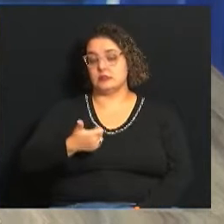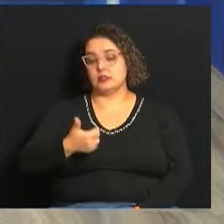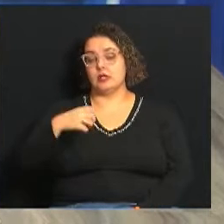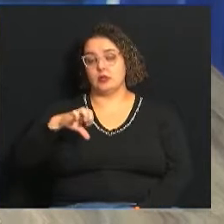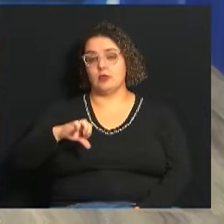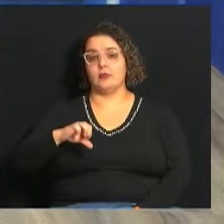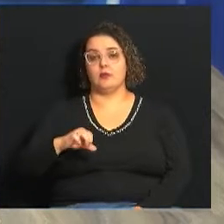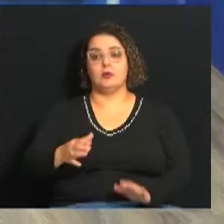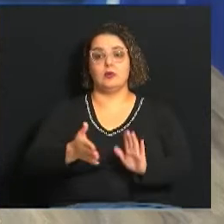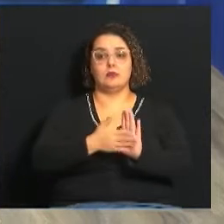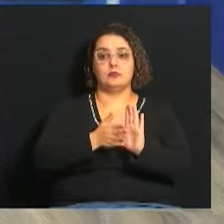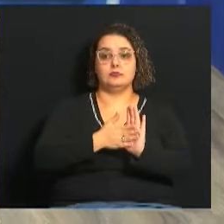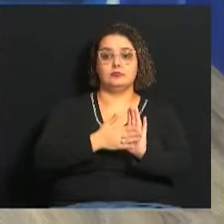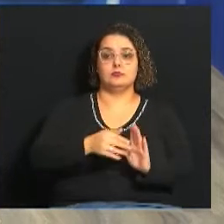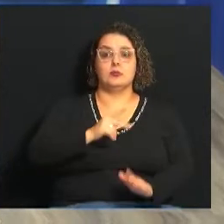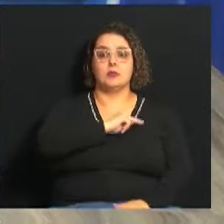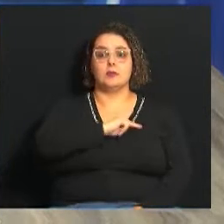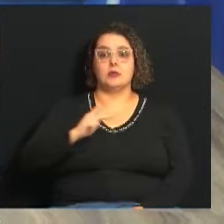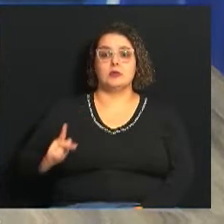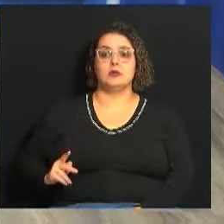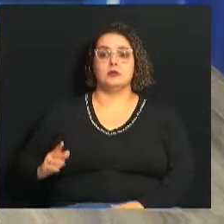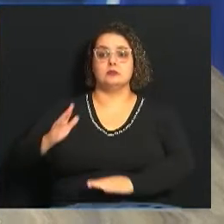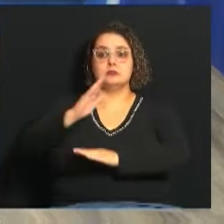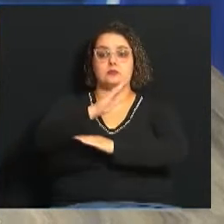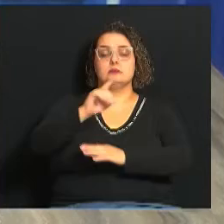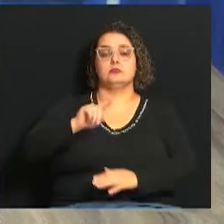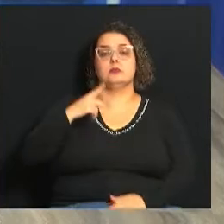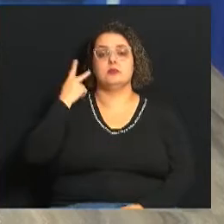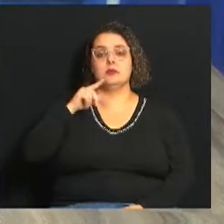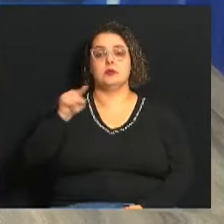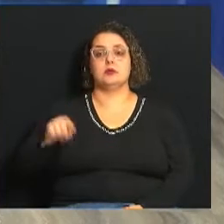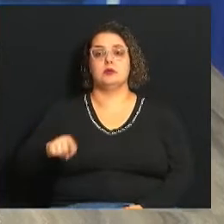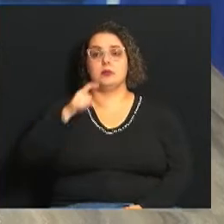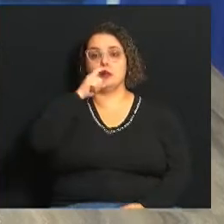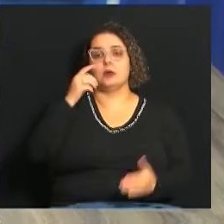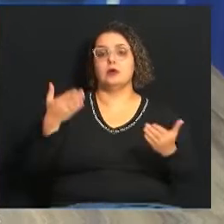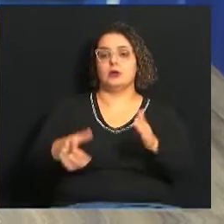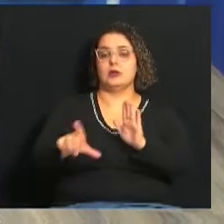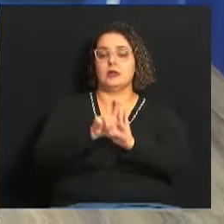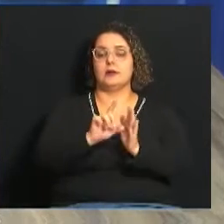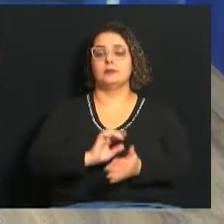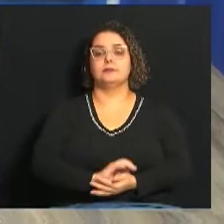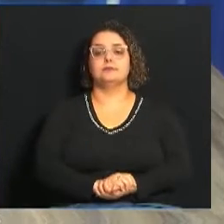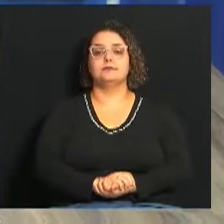do presidente da Câmara e vereador Zé Carlos e agora é lei.